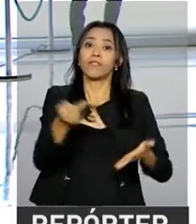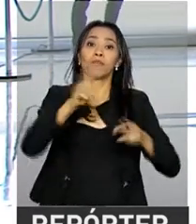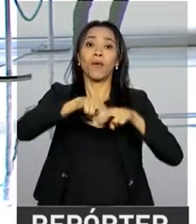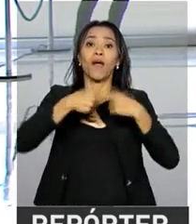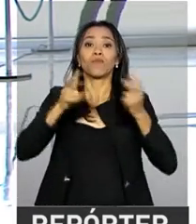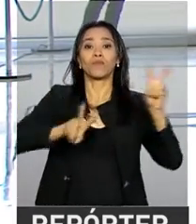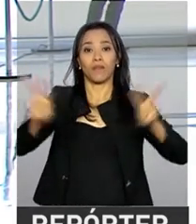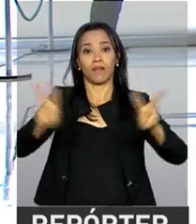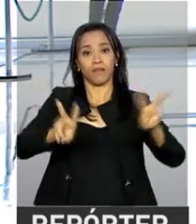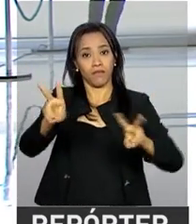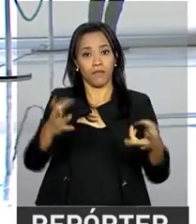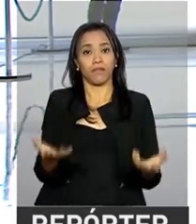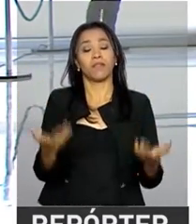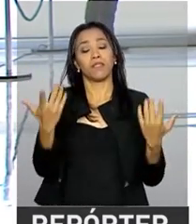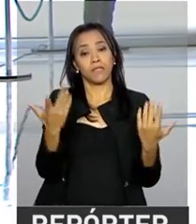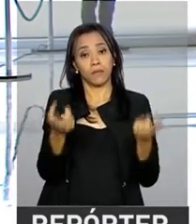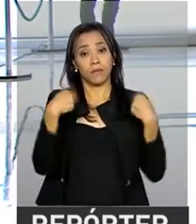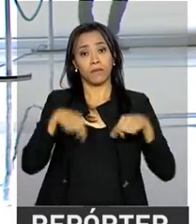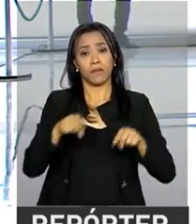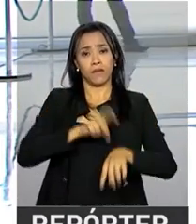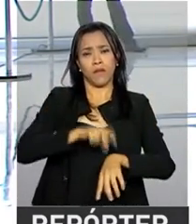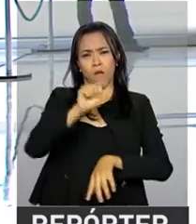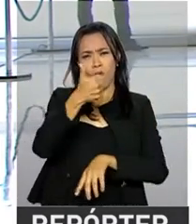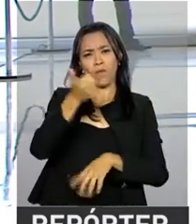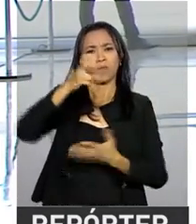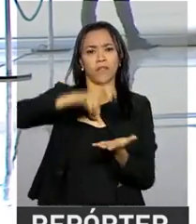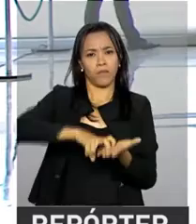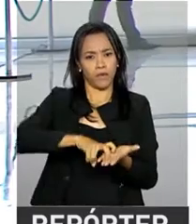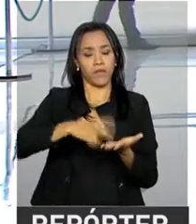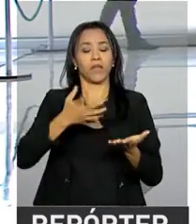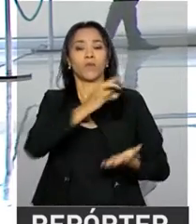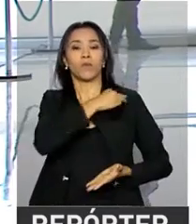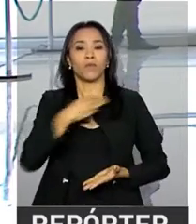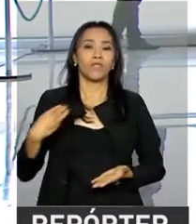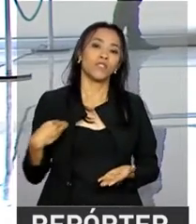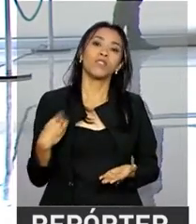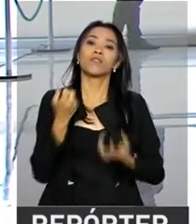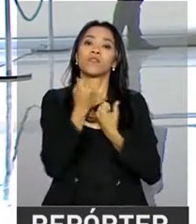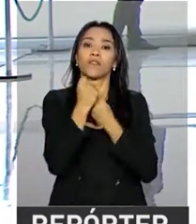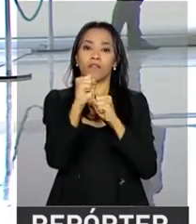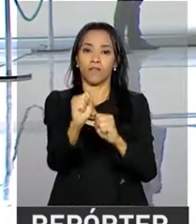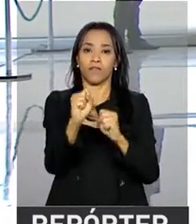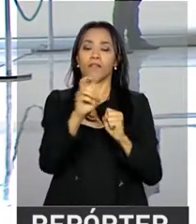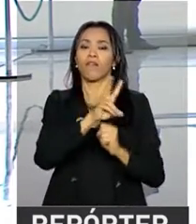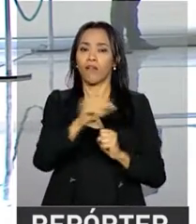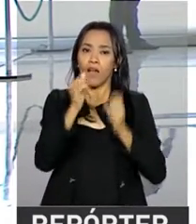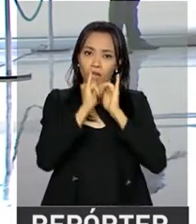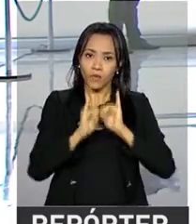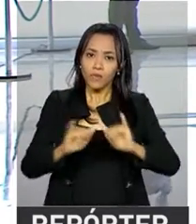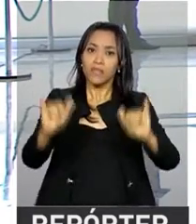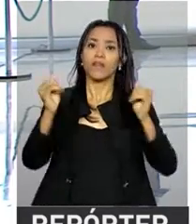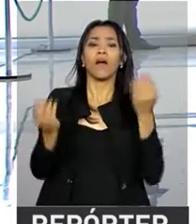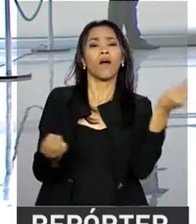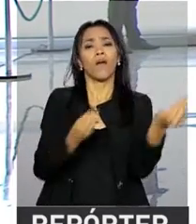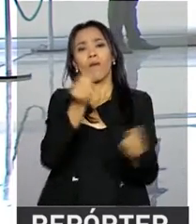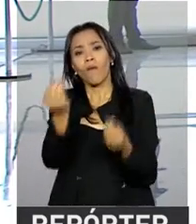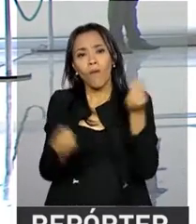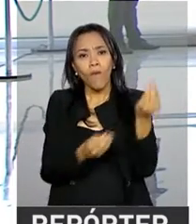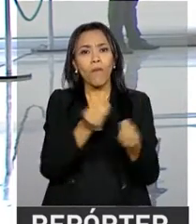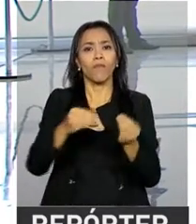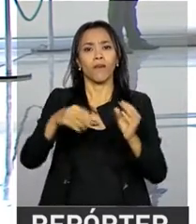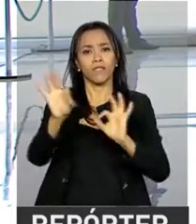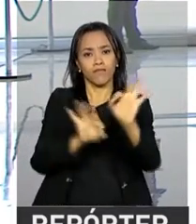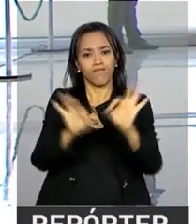daqui a pouco, às 11 horas da manhã, o ministro da Defesa, Raul Jungmann, vai anunciar como vai ser esse